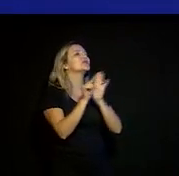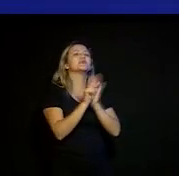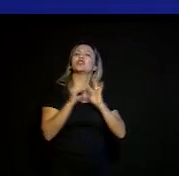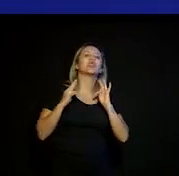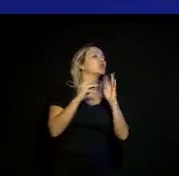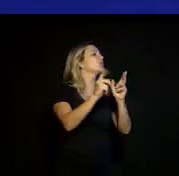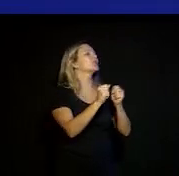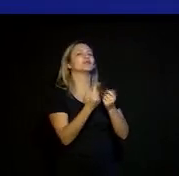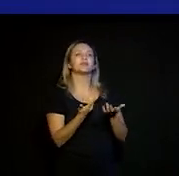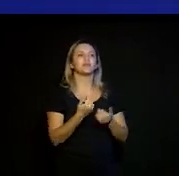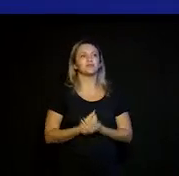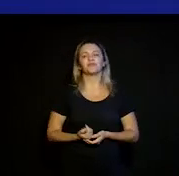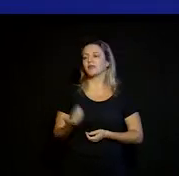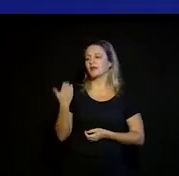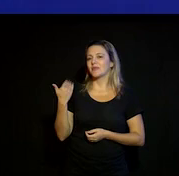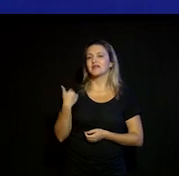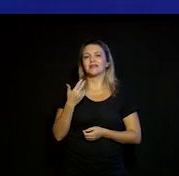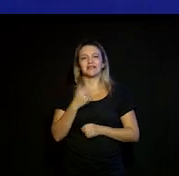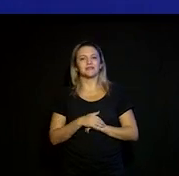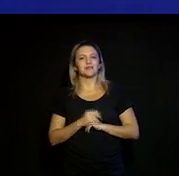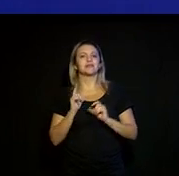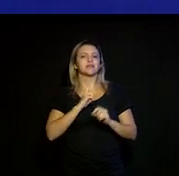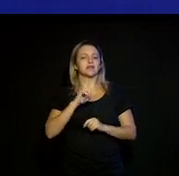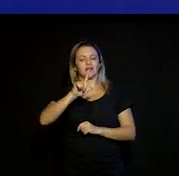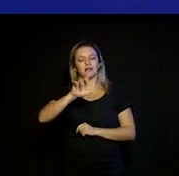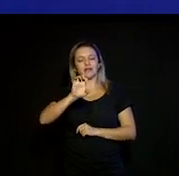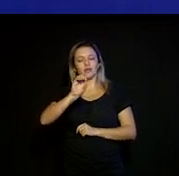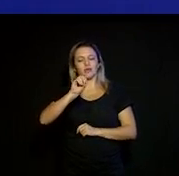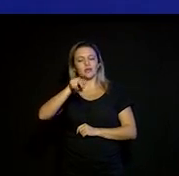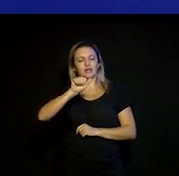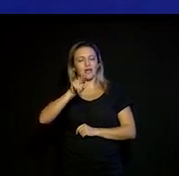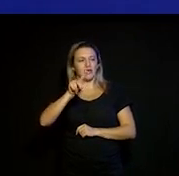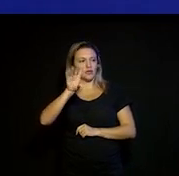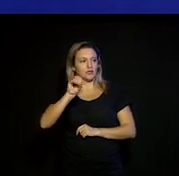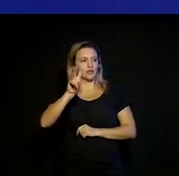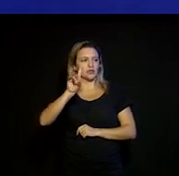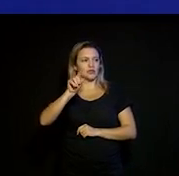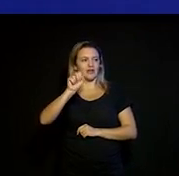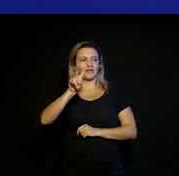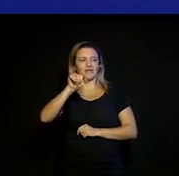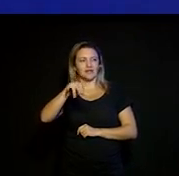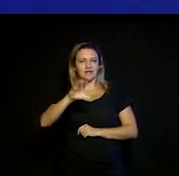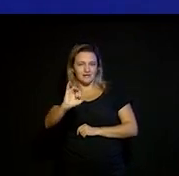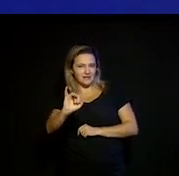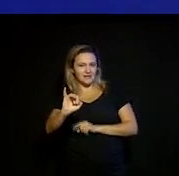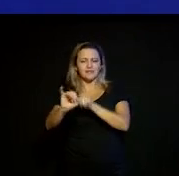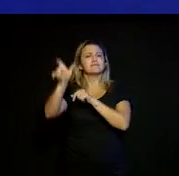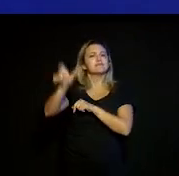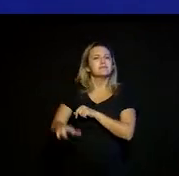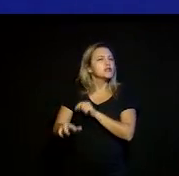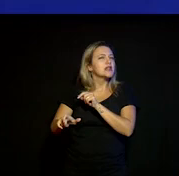os cantos. Um dia desses falava sobre Leonardo da Vinci, era uma criança. Tudo interessava para ele,